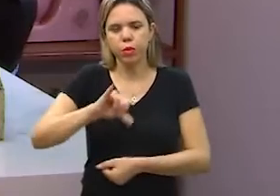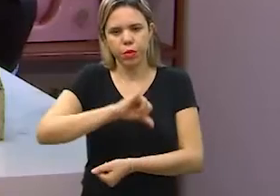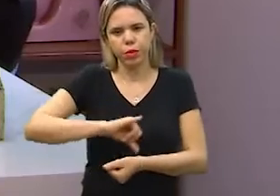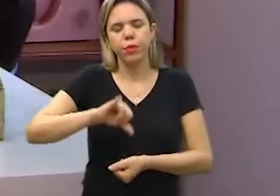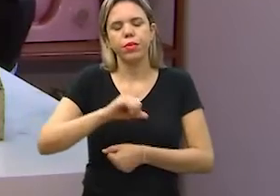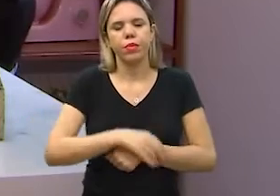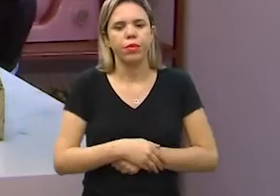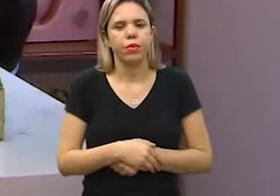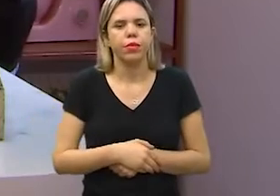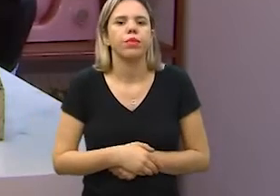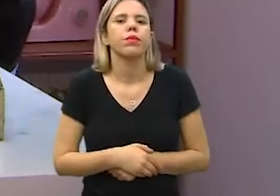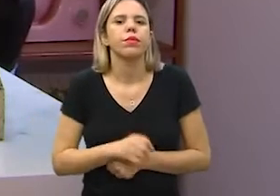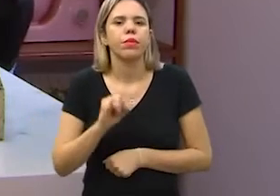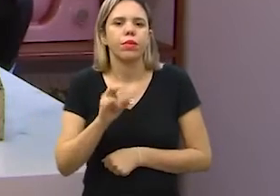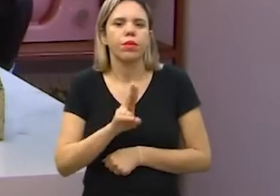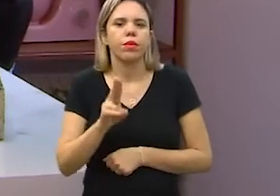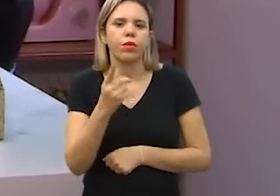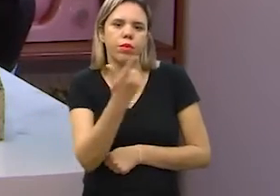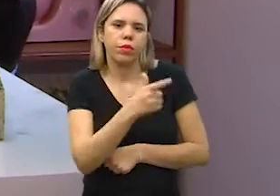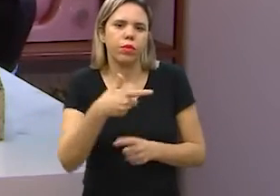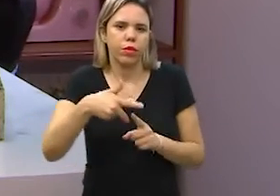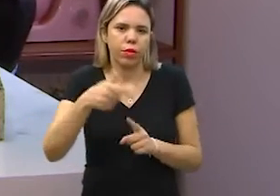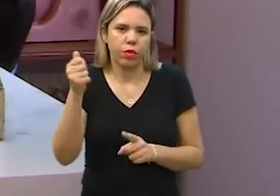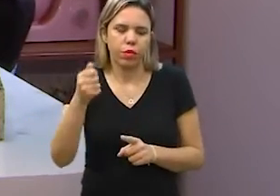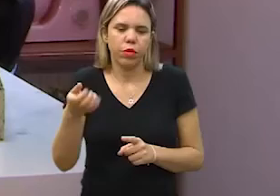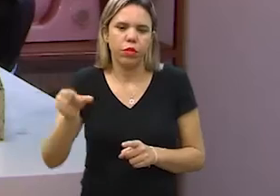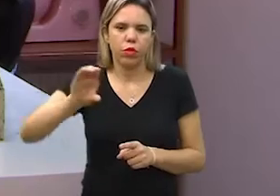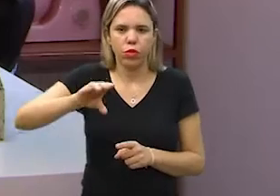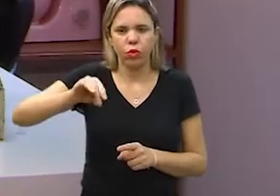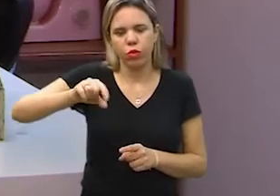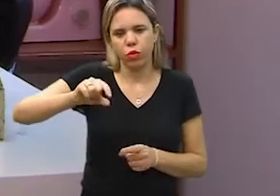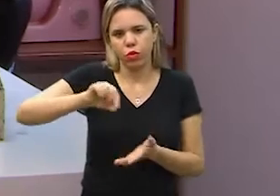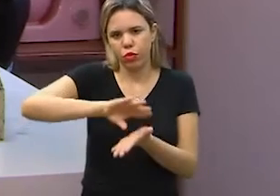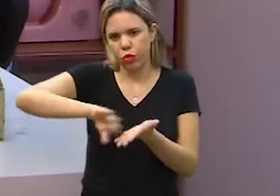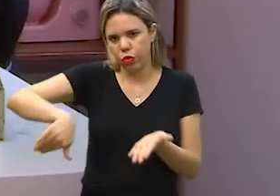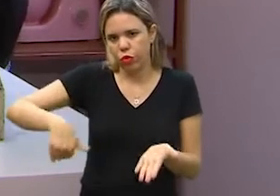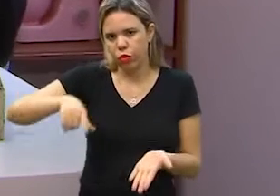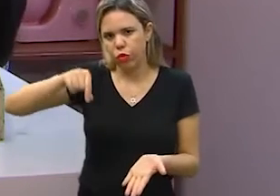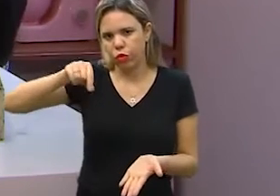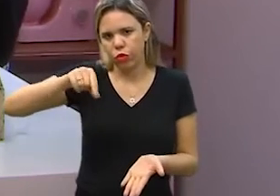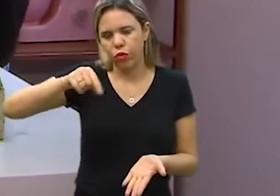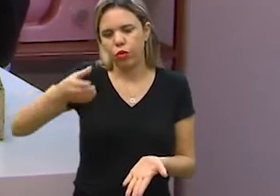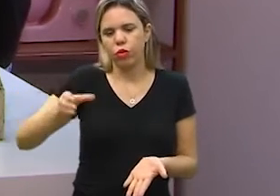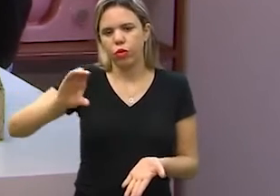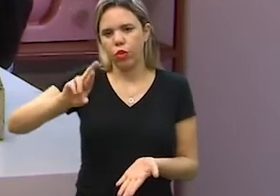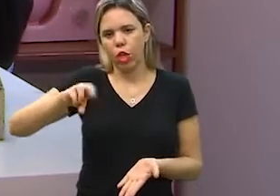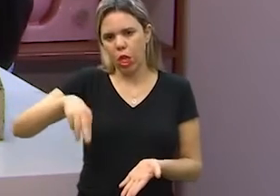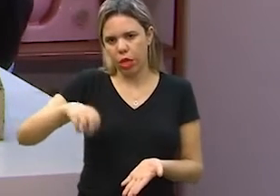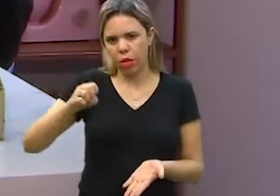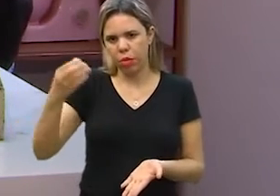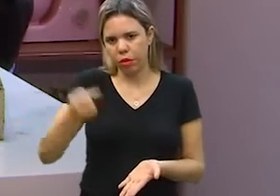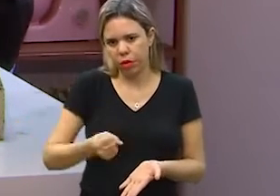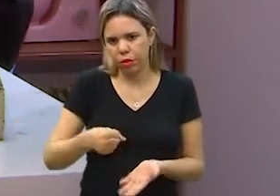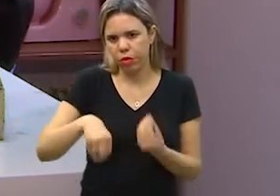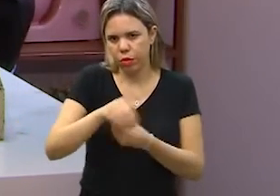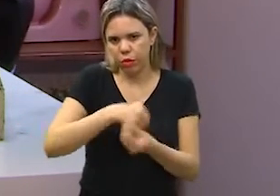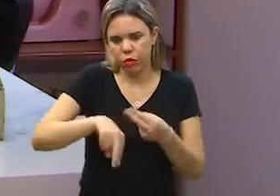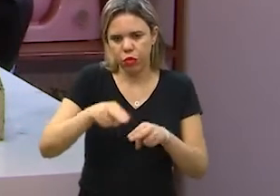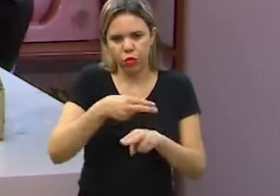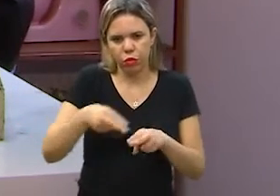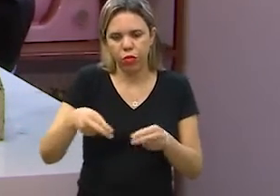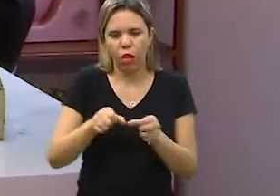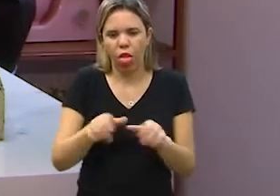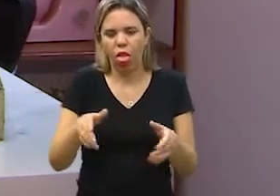tá. 20%. Mas se a gente usar o da lata que vem o soro, é melhor tirar. Tira o soro. Porque senão vai colocar o soro no chocolate e